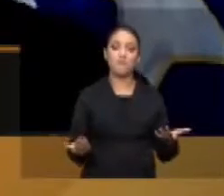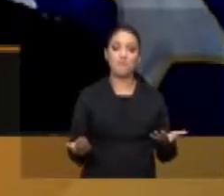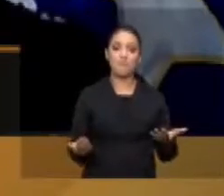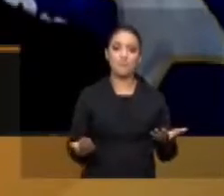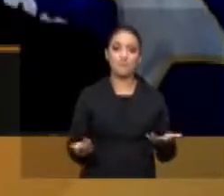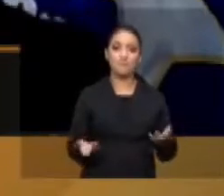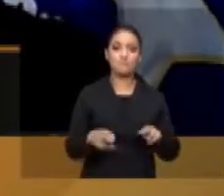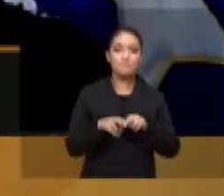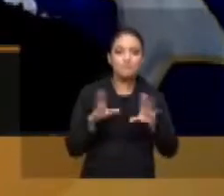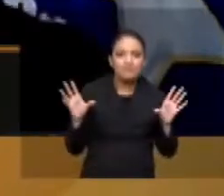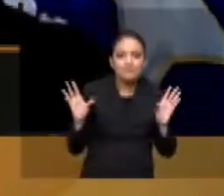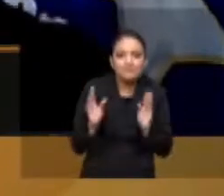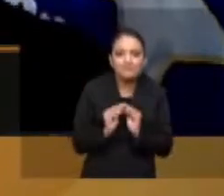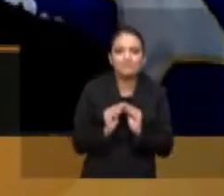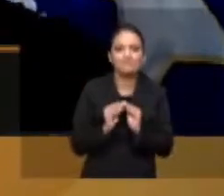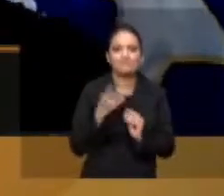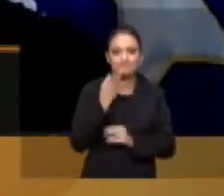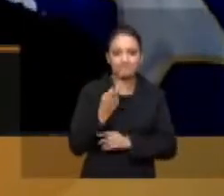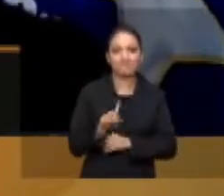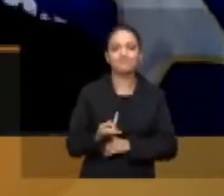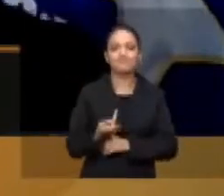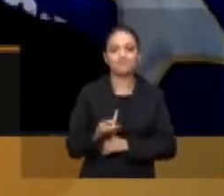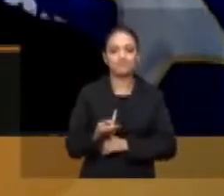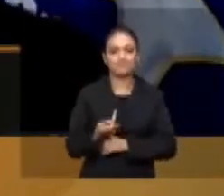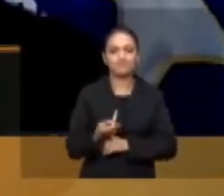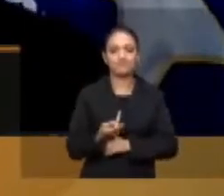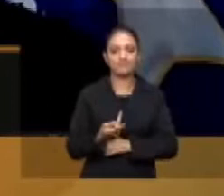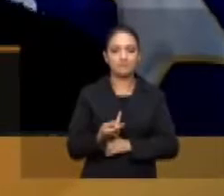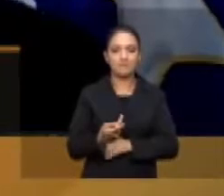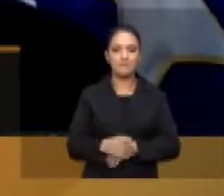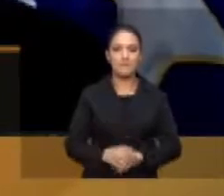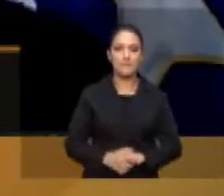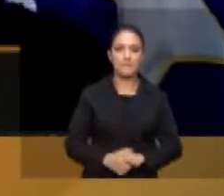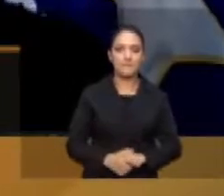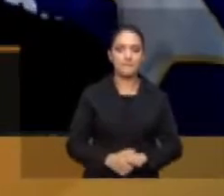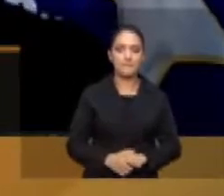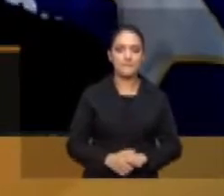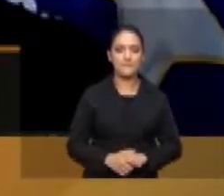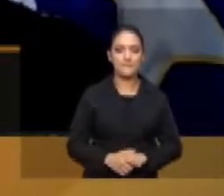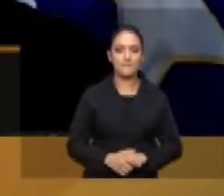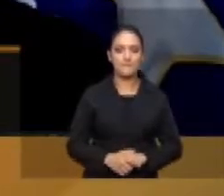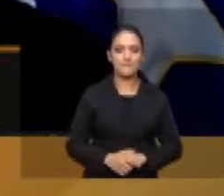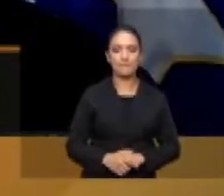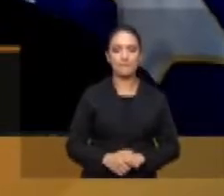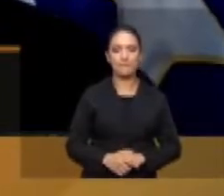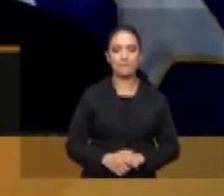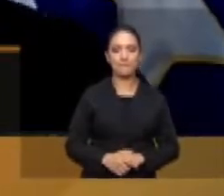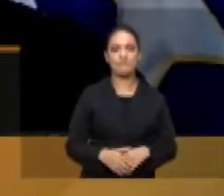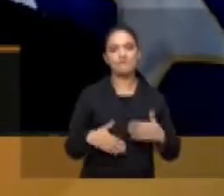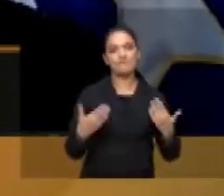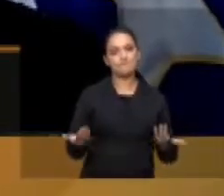nessa síntese apertada deste caso que é trazido à Suprema Corte, entende